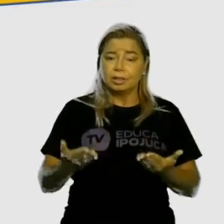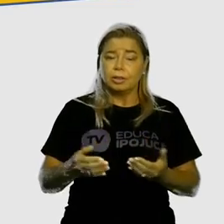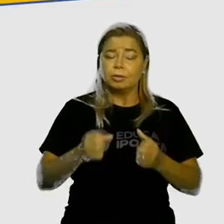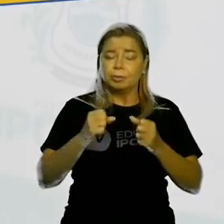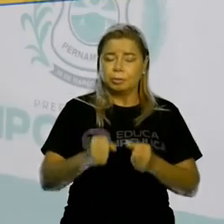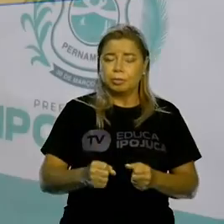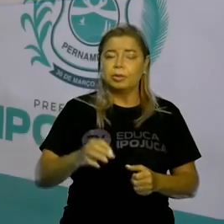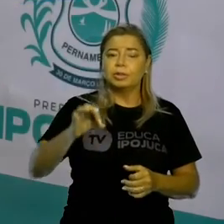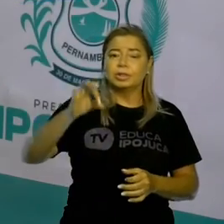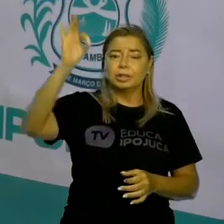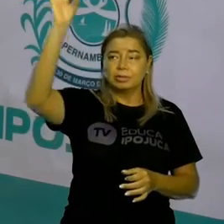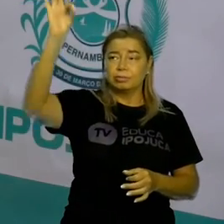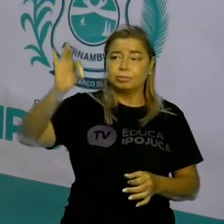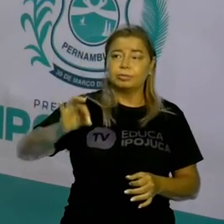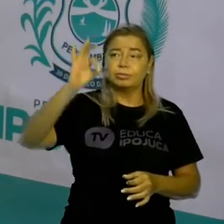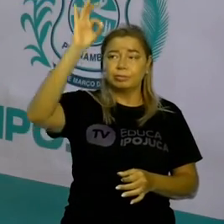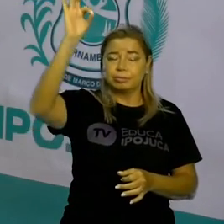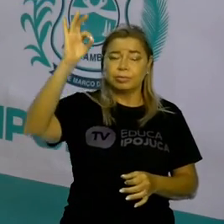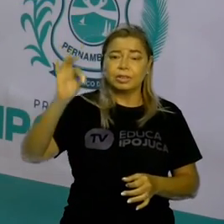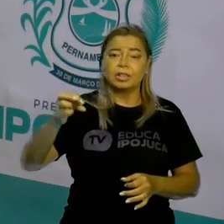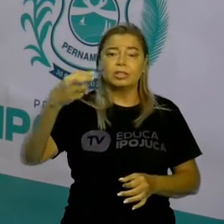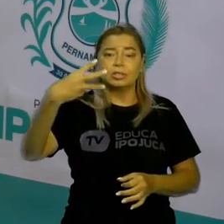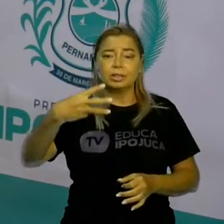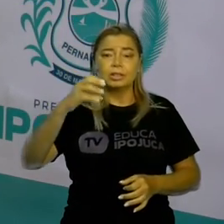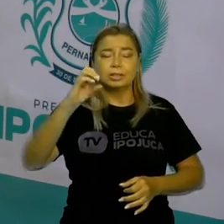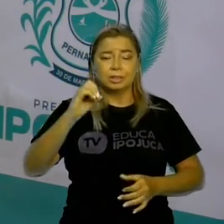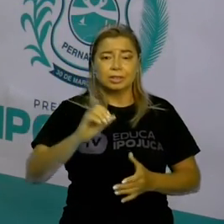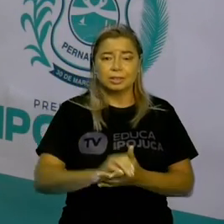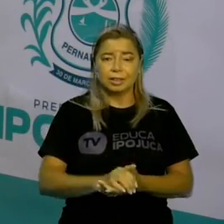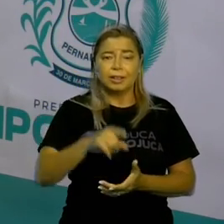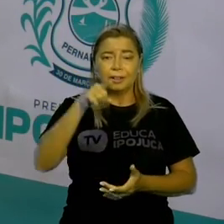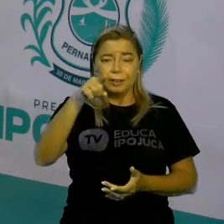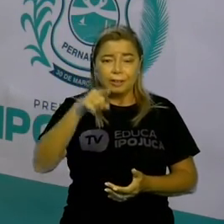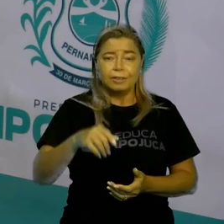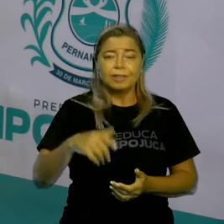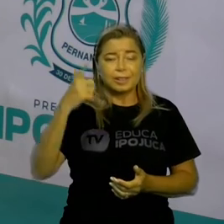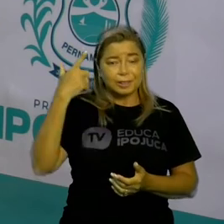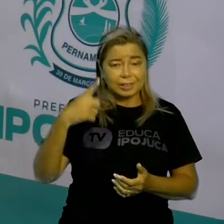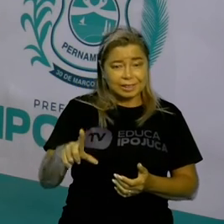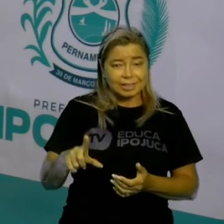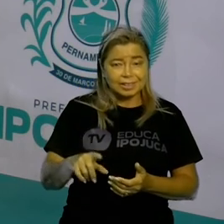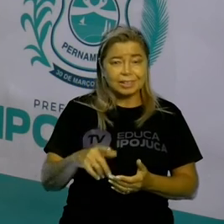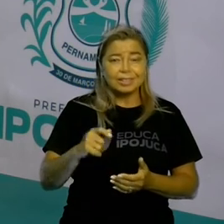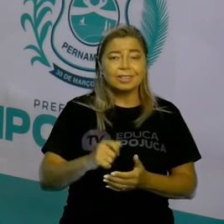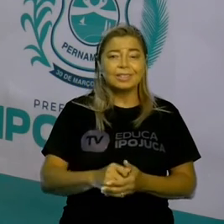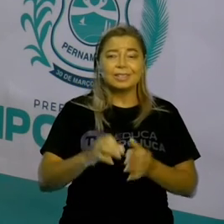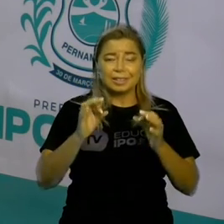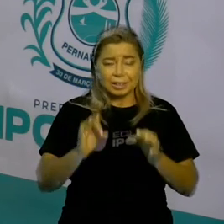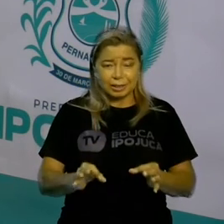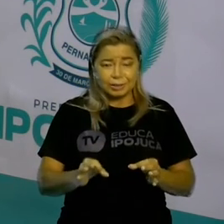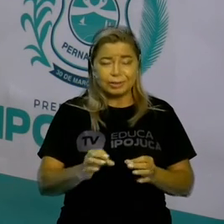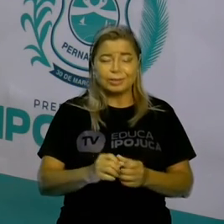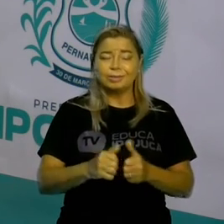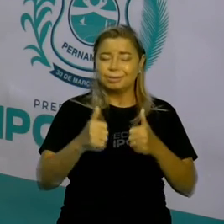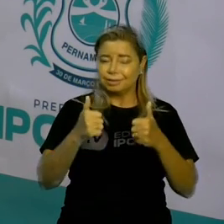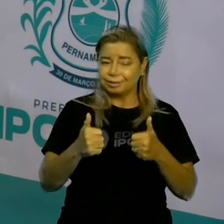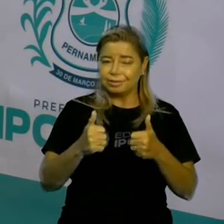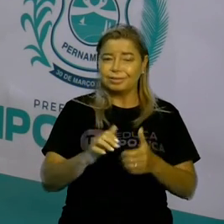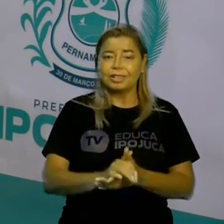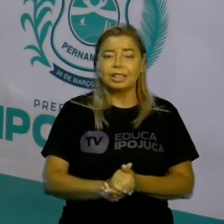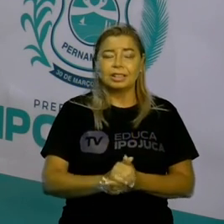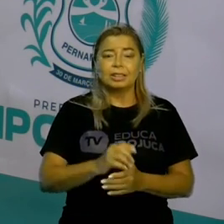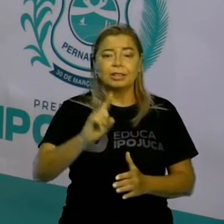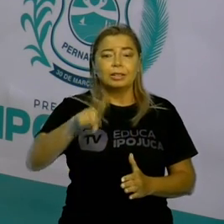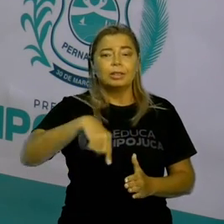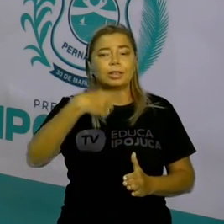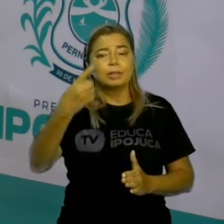30%, também a letra C. E aí, foi bem? Acertou? 100% do desafio? Pois é. Na